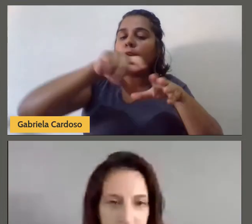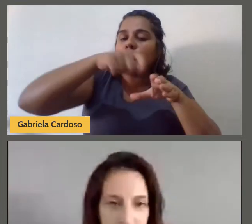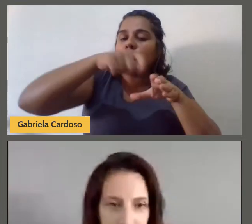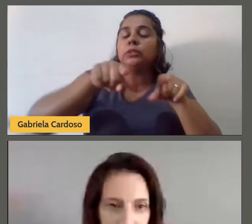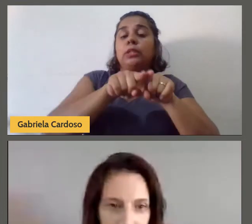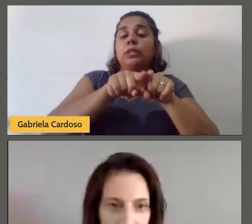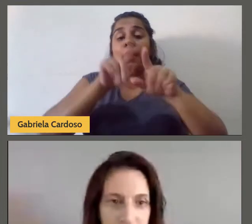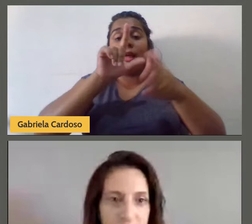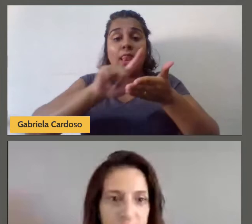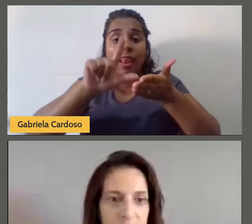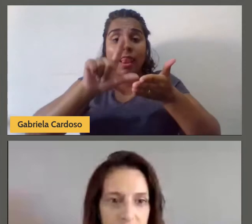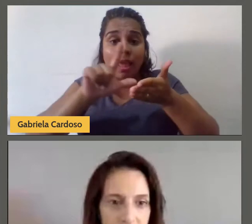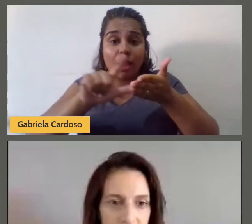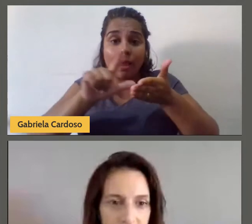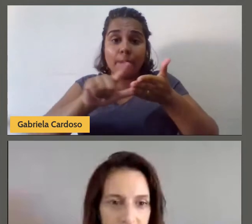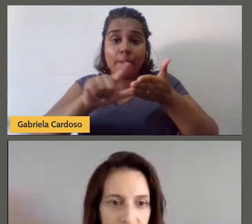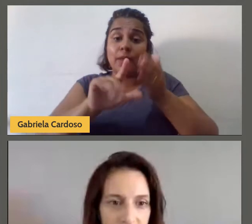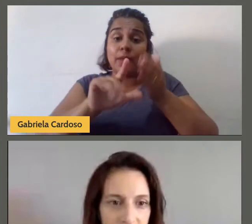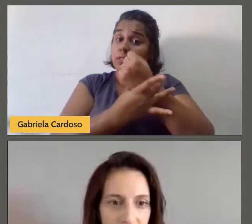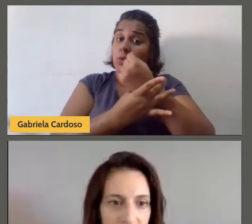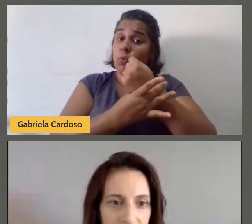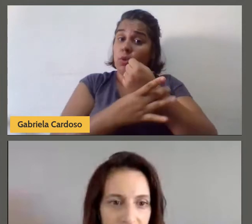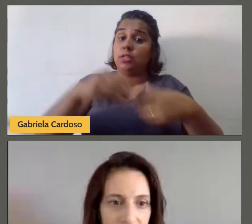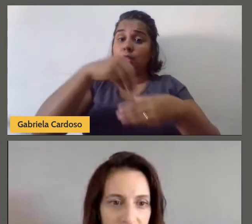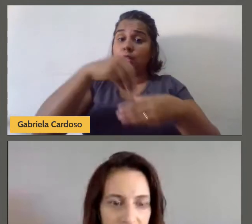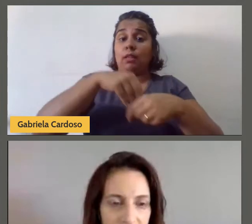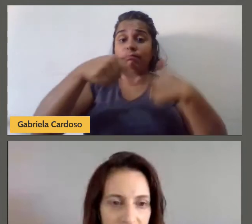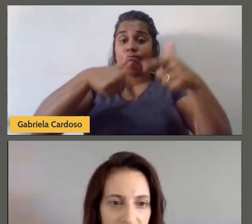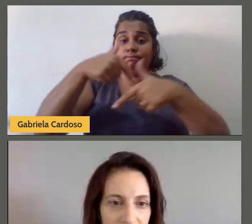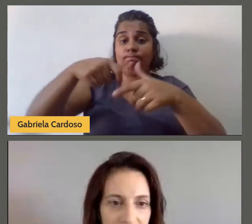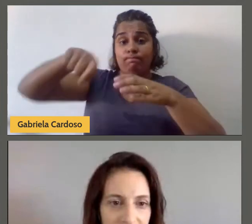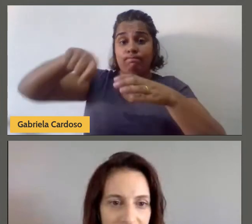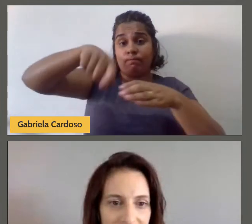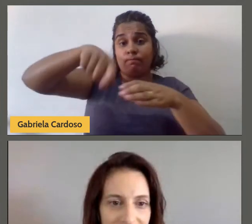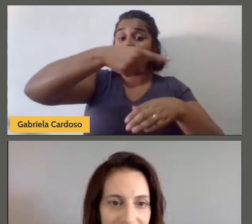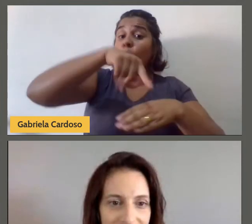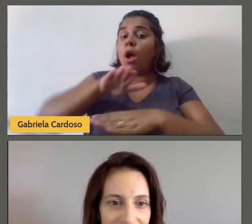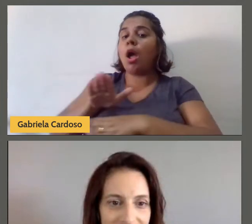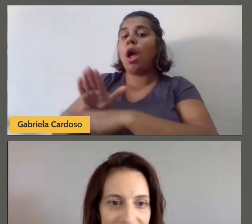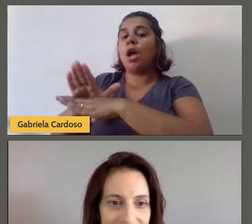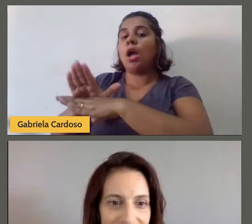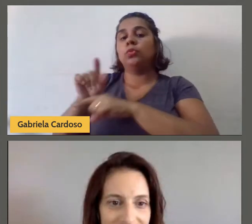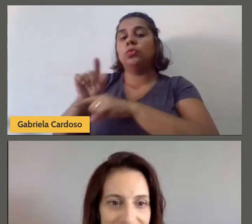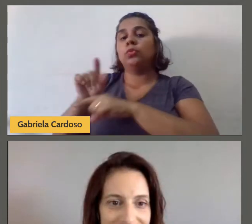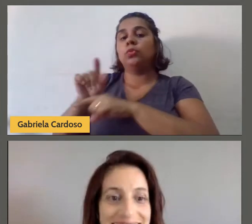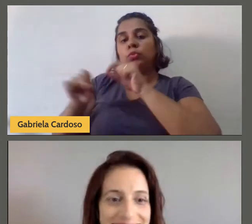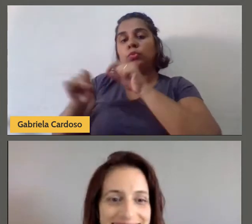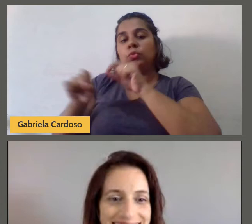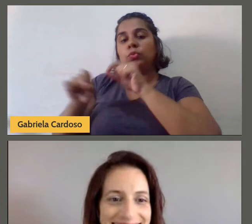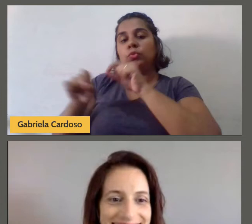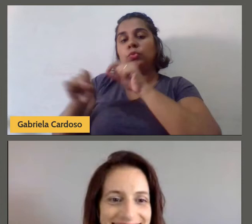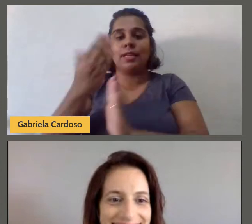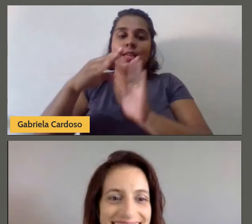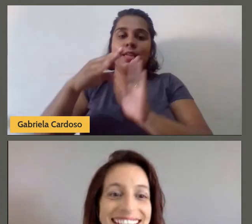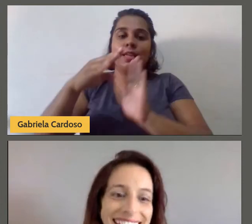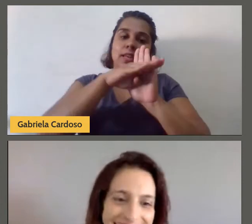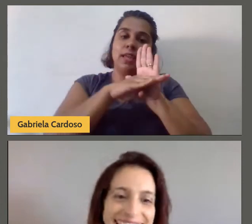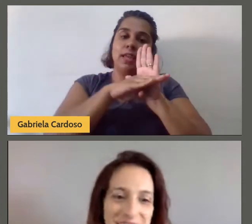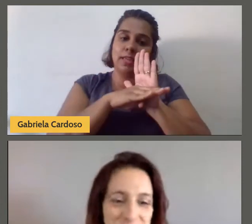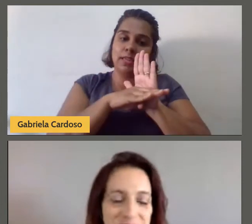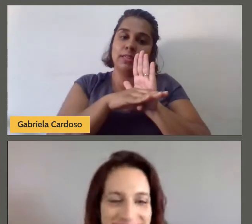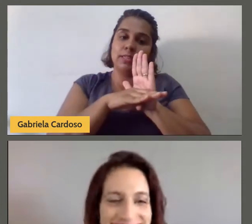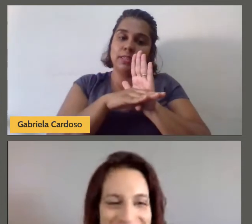cozinha. E aí, a gente estimula esses empreendedores a definirem uma receita, né? Não sei se vocês conhecem, da arepa. A arepa